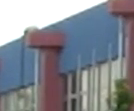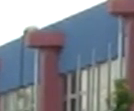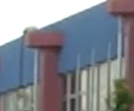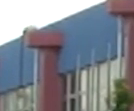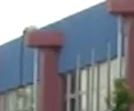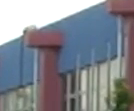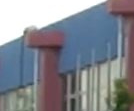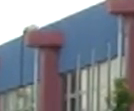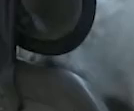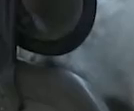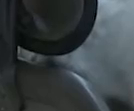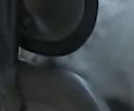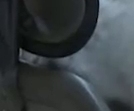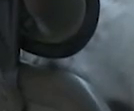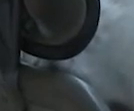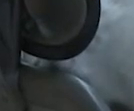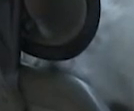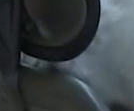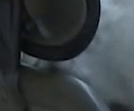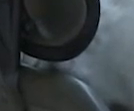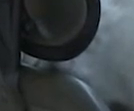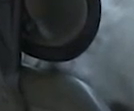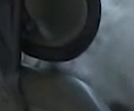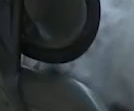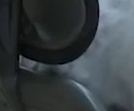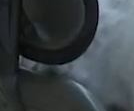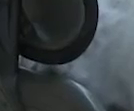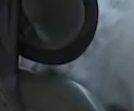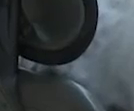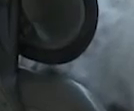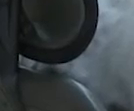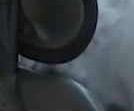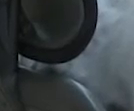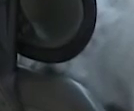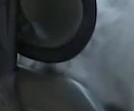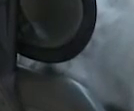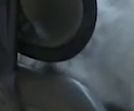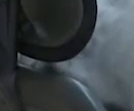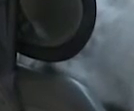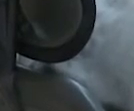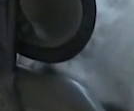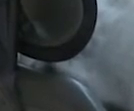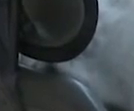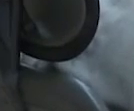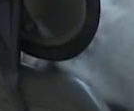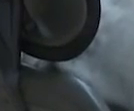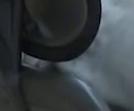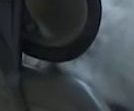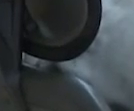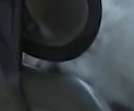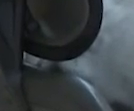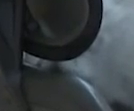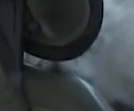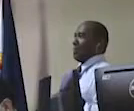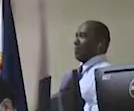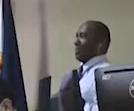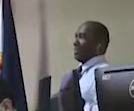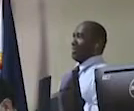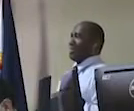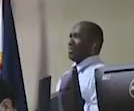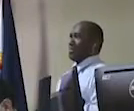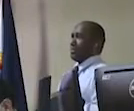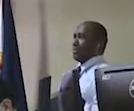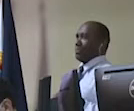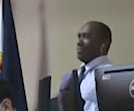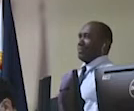Transporte e Pavimentação Urbana, também foram apreciados pelos conselheiros e extintos, sem julgamento do